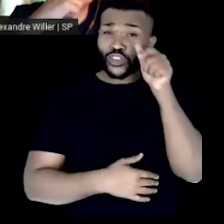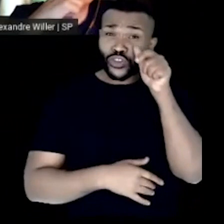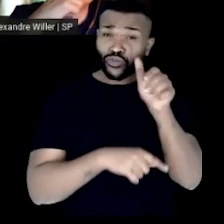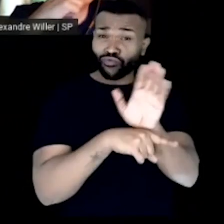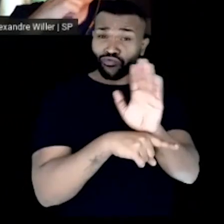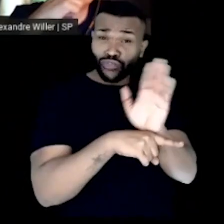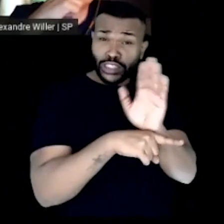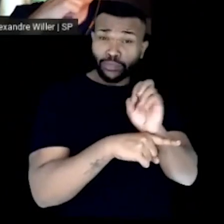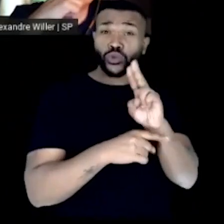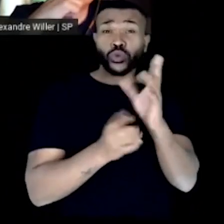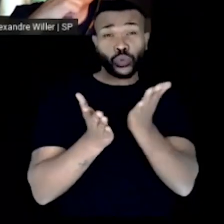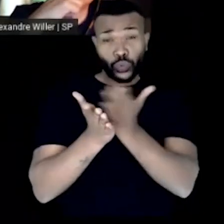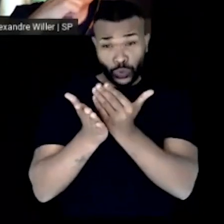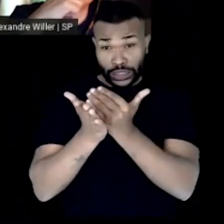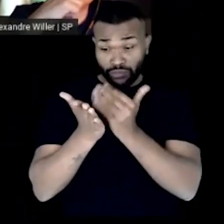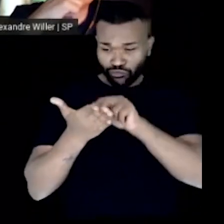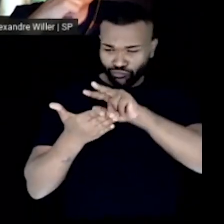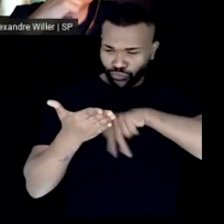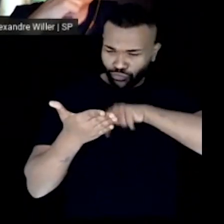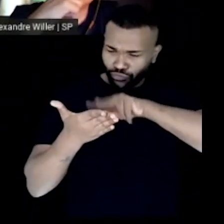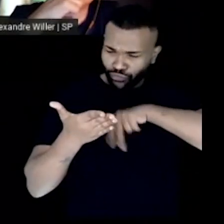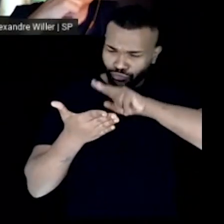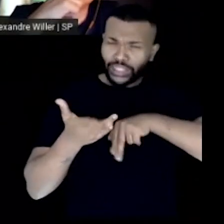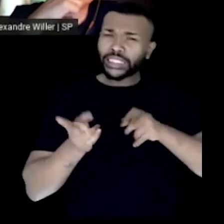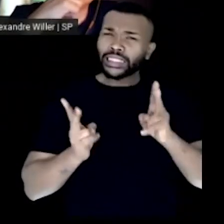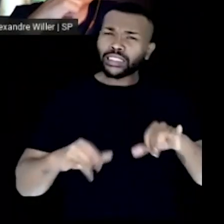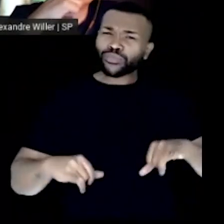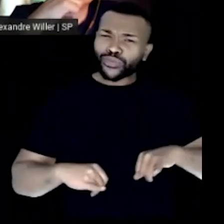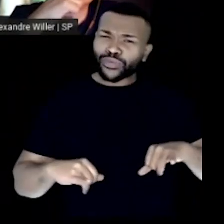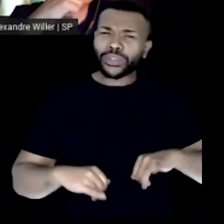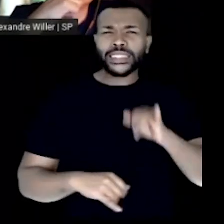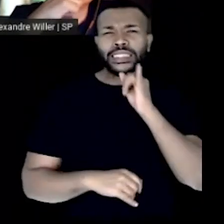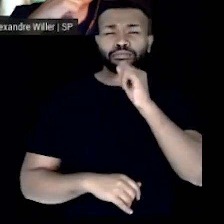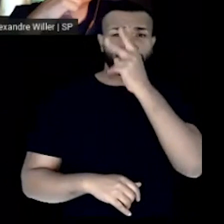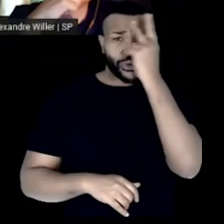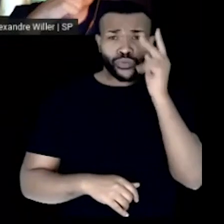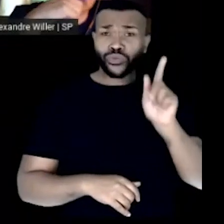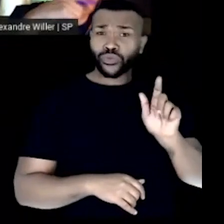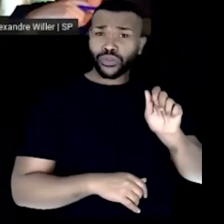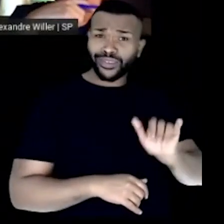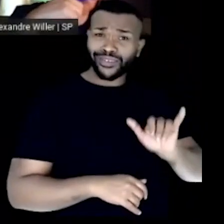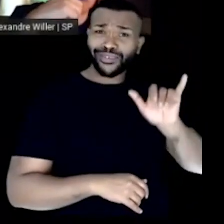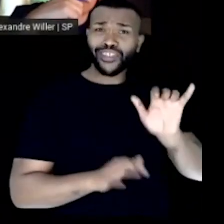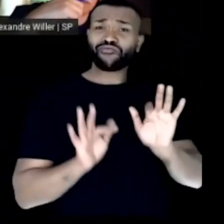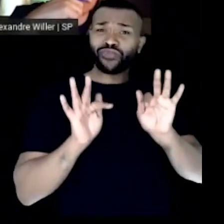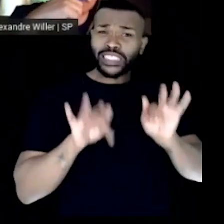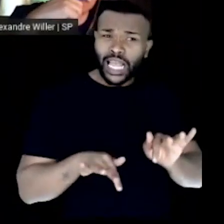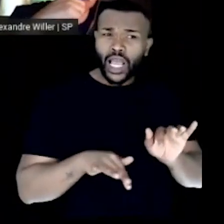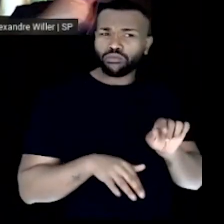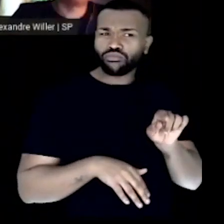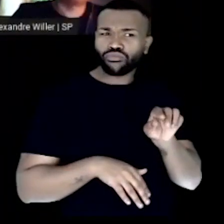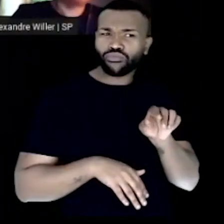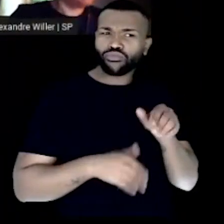cresci assistindo filmes ou lendo livros, que é sempre um sofrimento ser gay, é sempre,